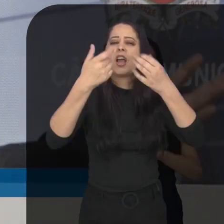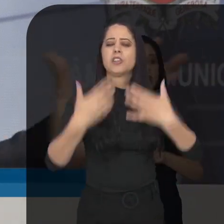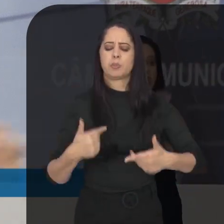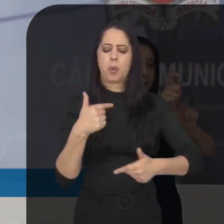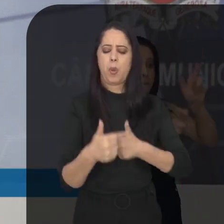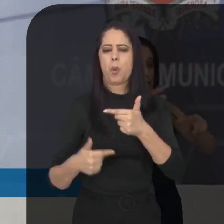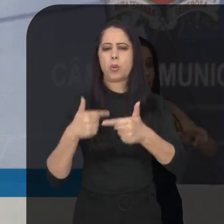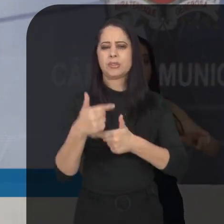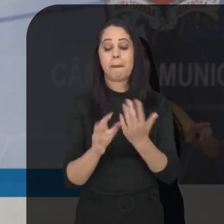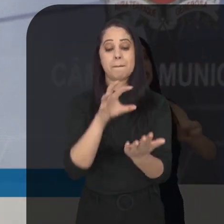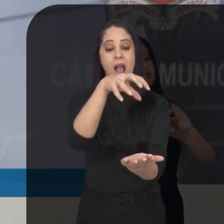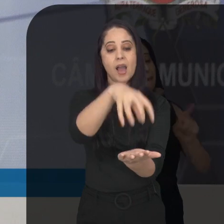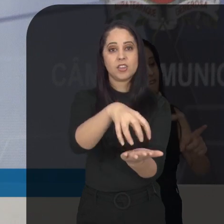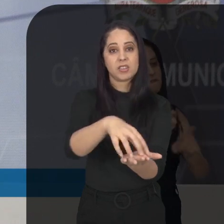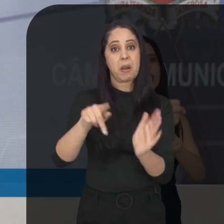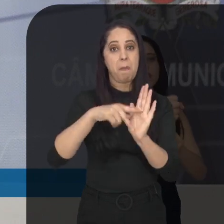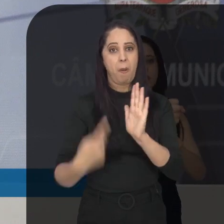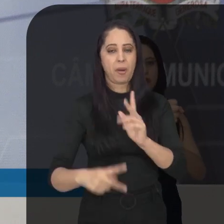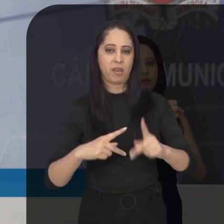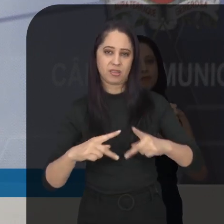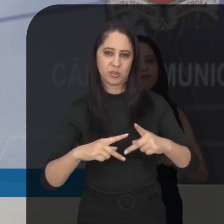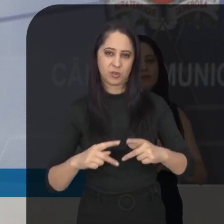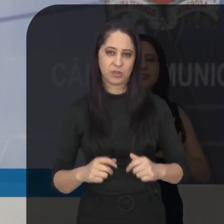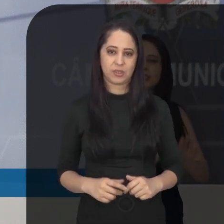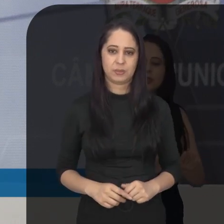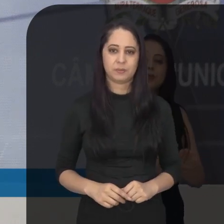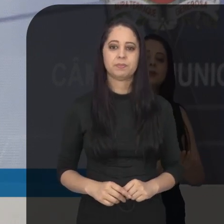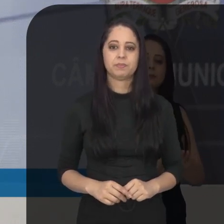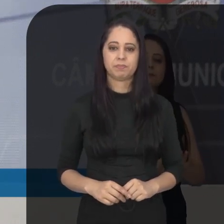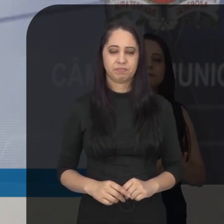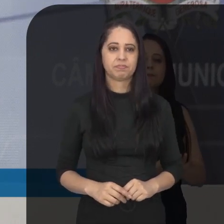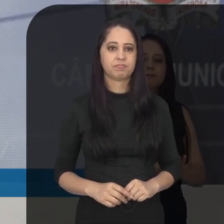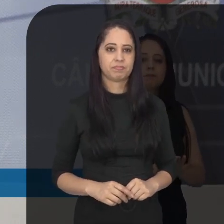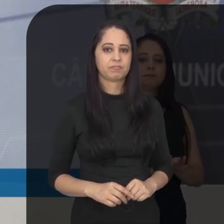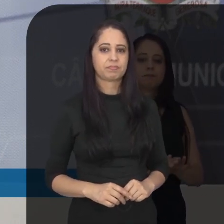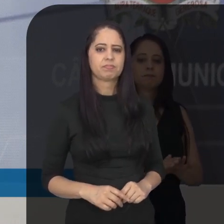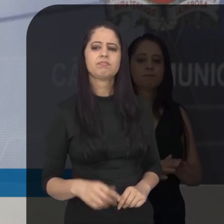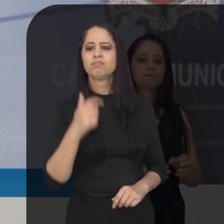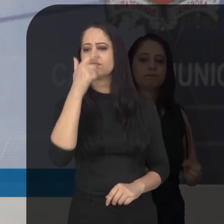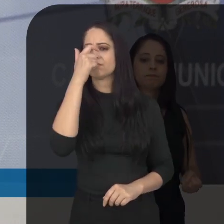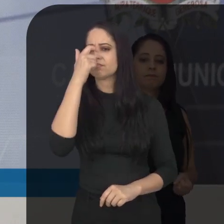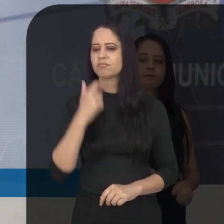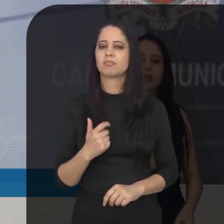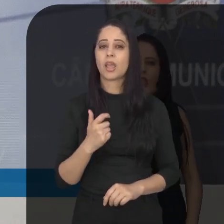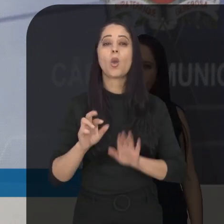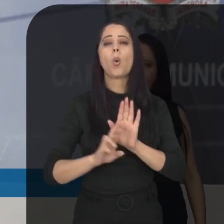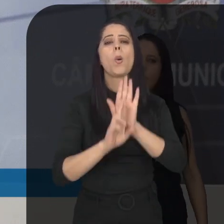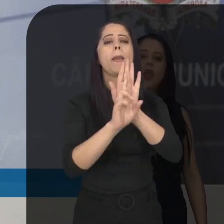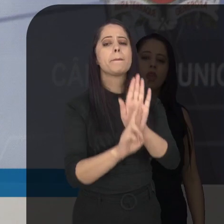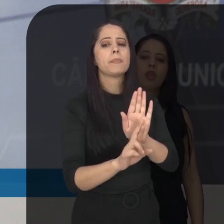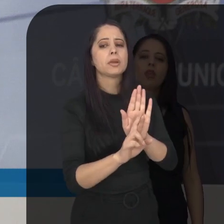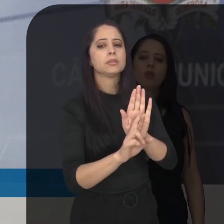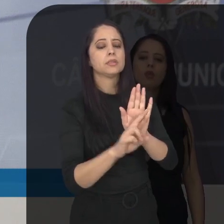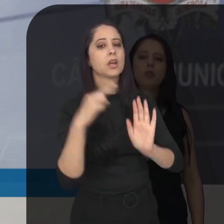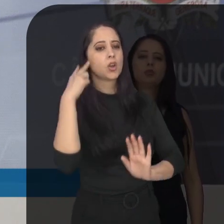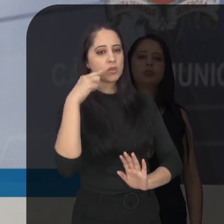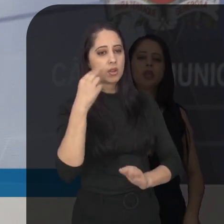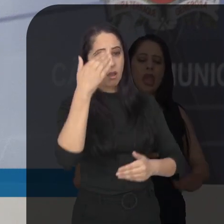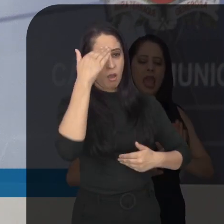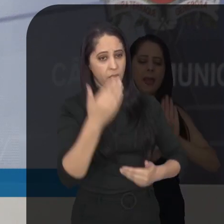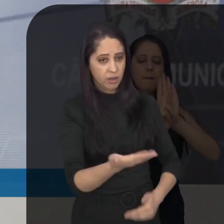integrando Vozes para o Futuro, uma associação sem fins lucrativos que atua em diversas áreas como